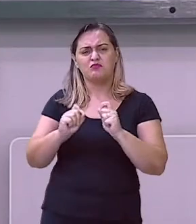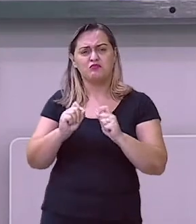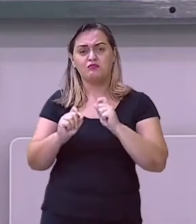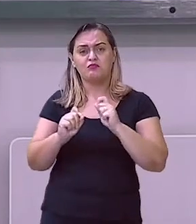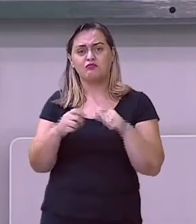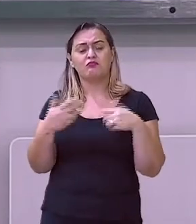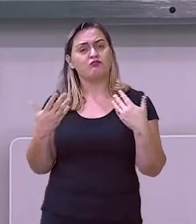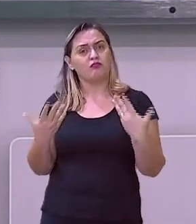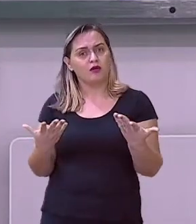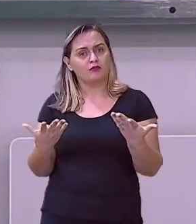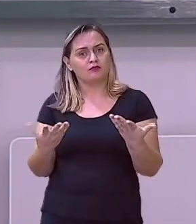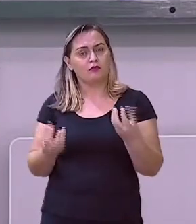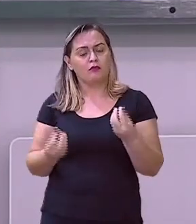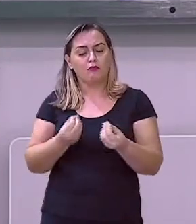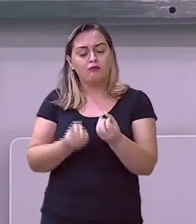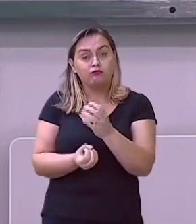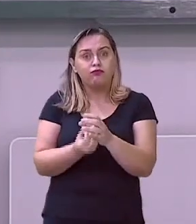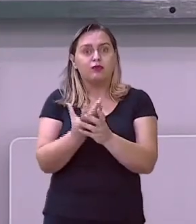Terra,